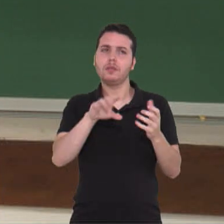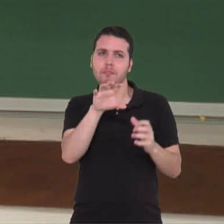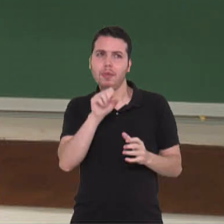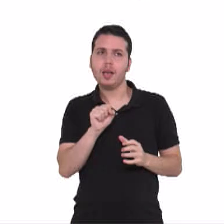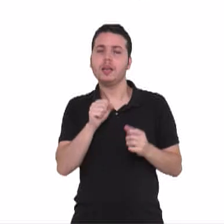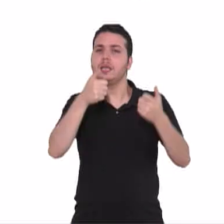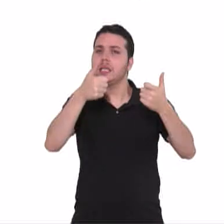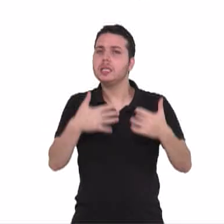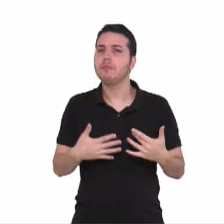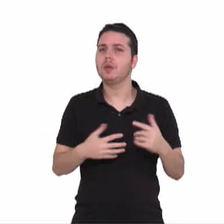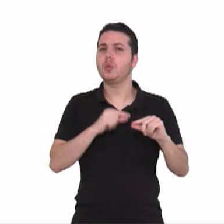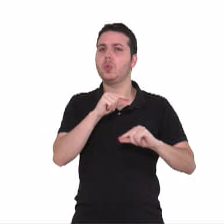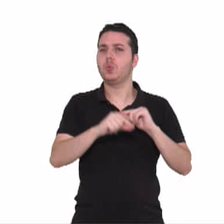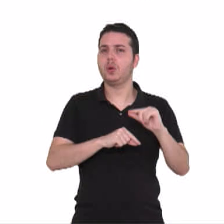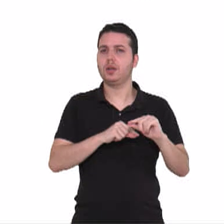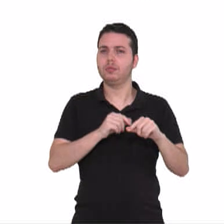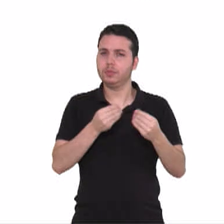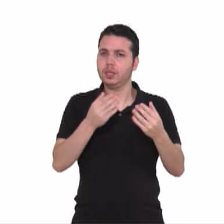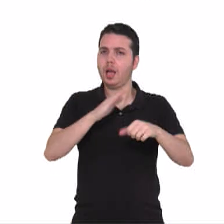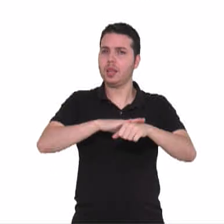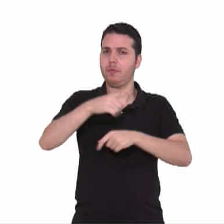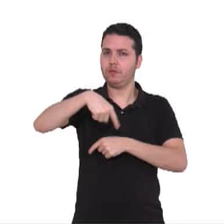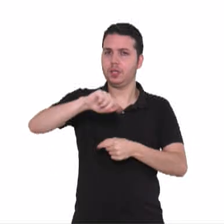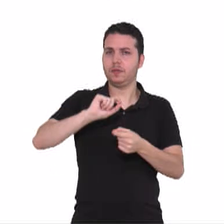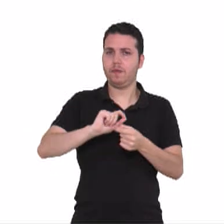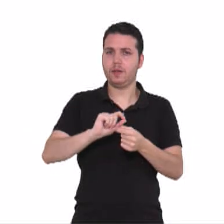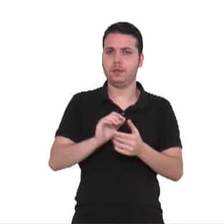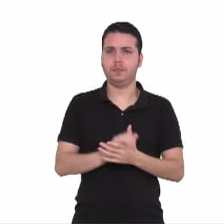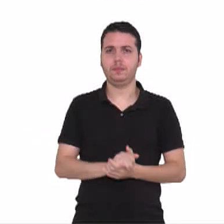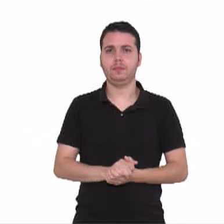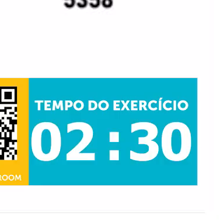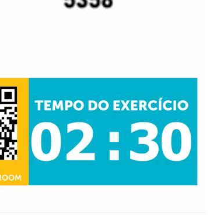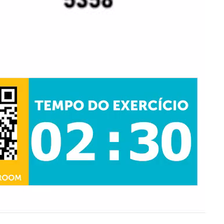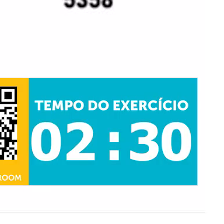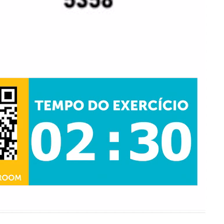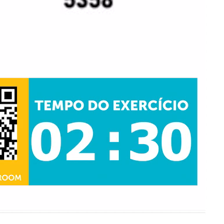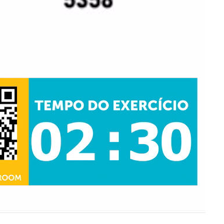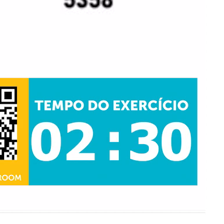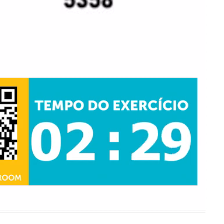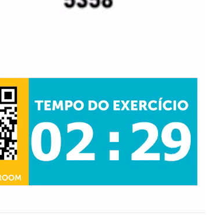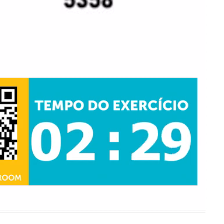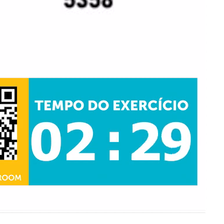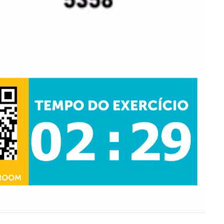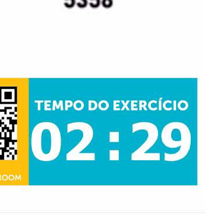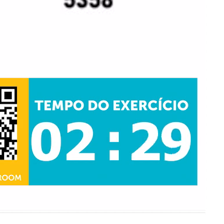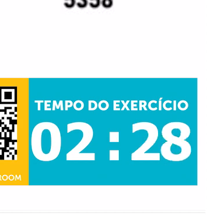explique. Mais um tempinho para vocês fazerem.